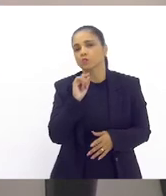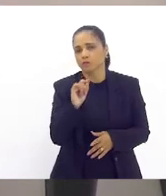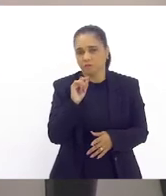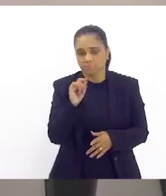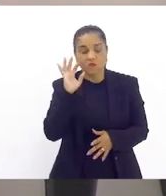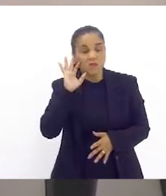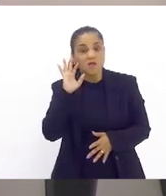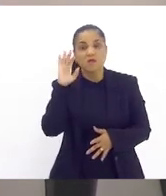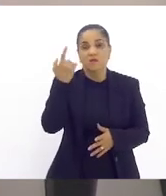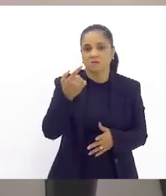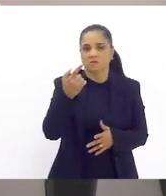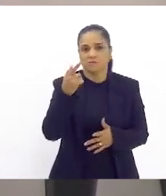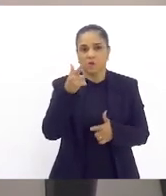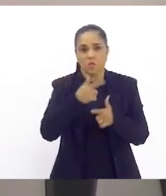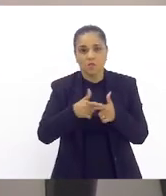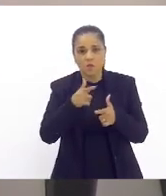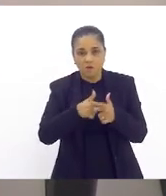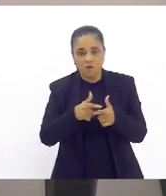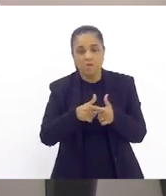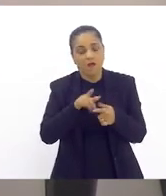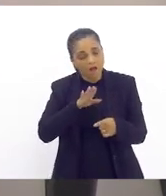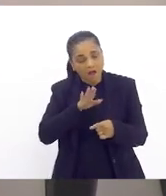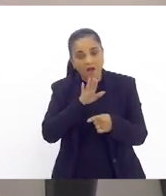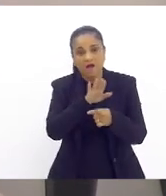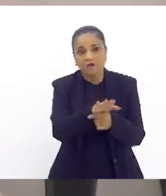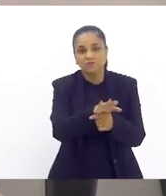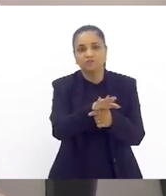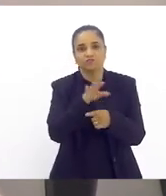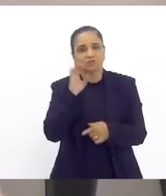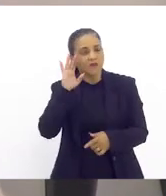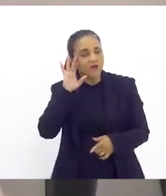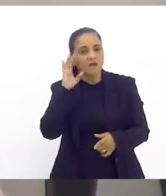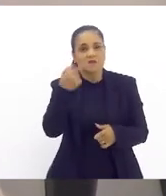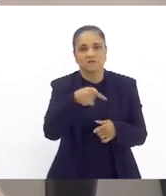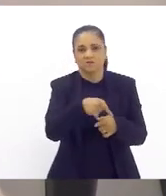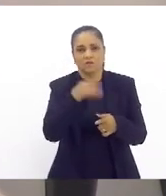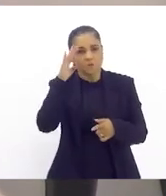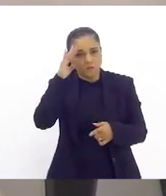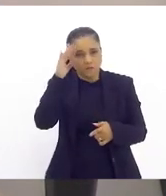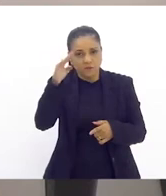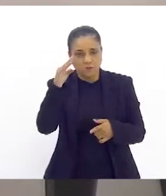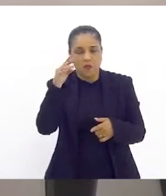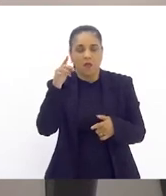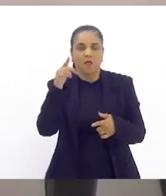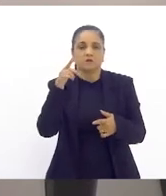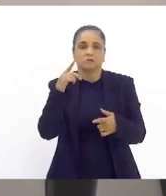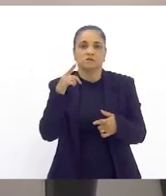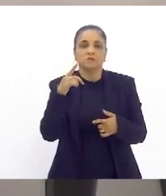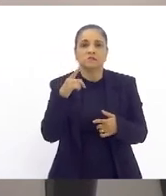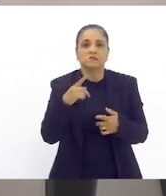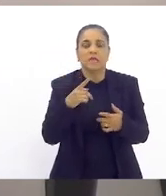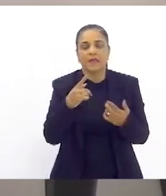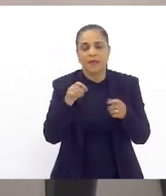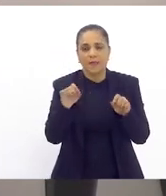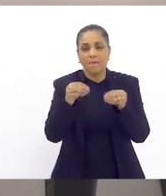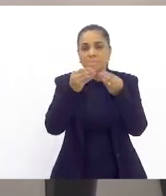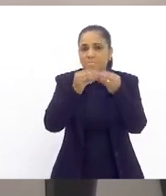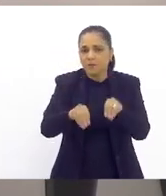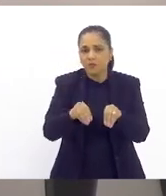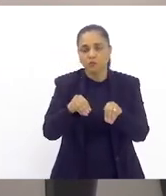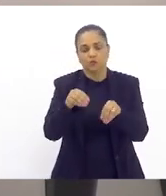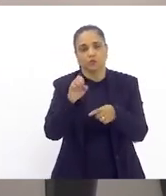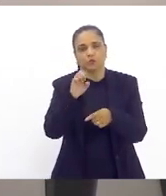nó que ajuda a resolver os principais danos causados hoje na nossa população do estado do Rio